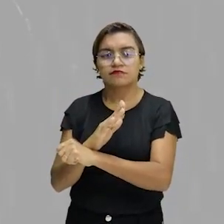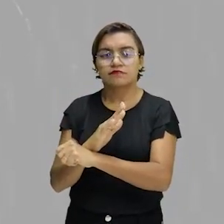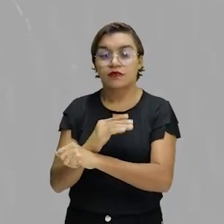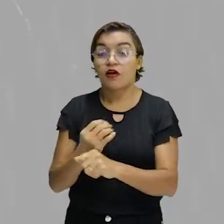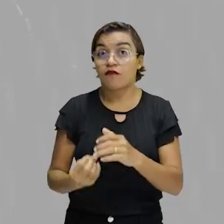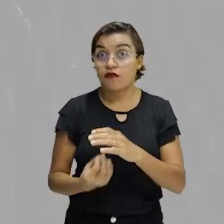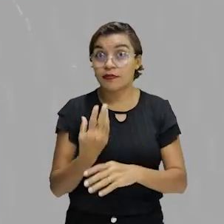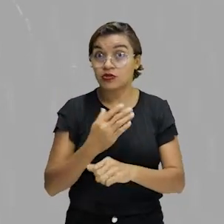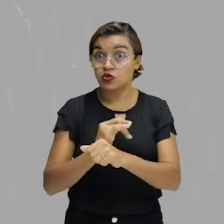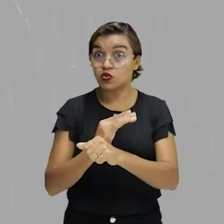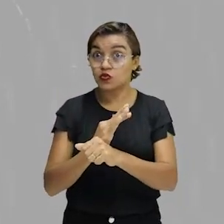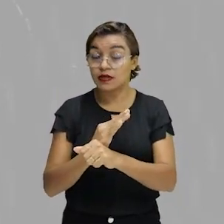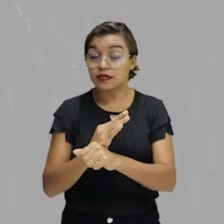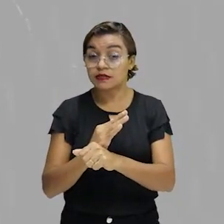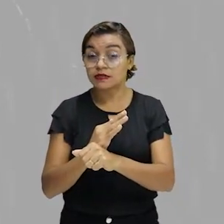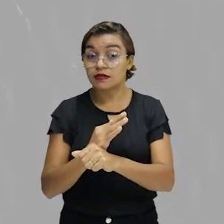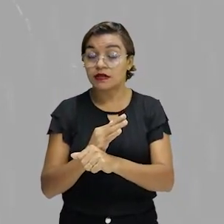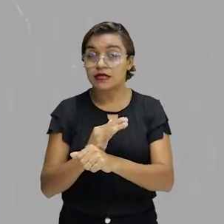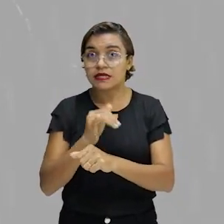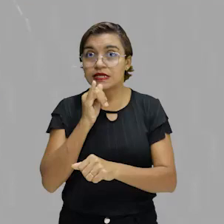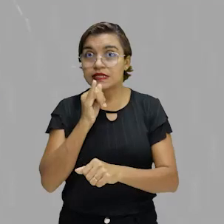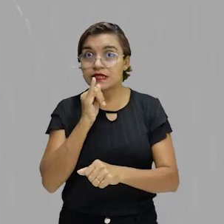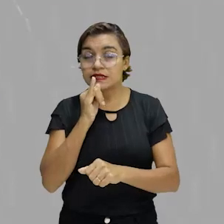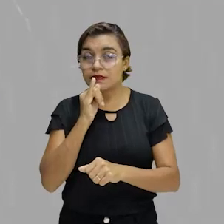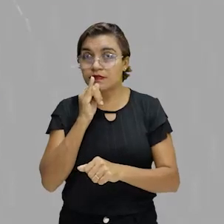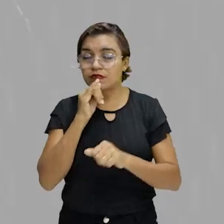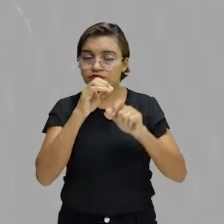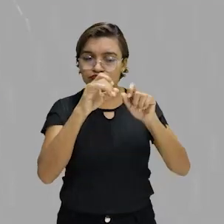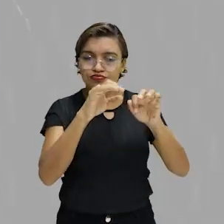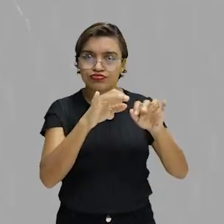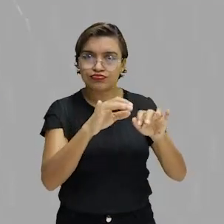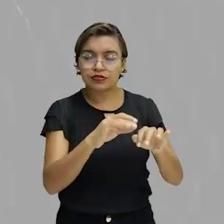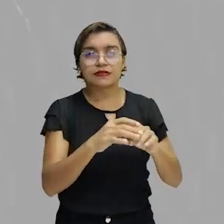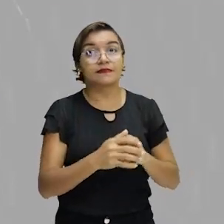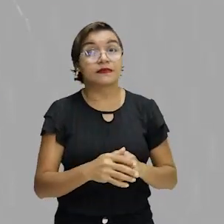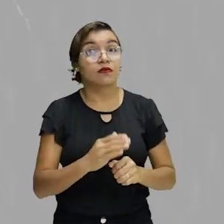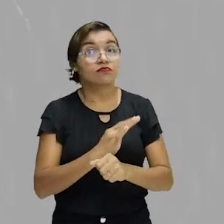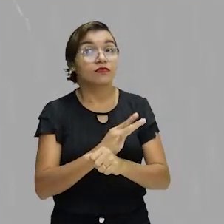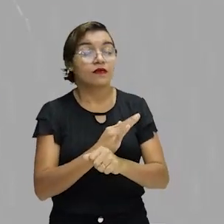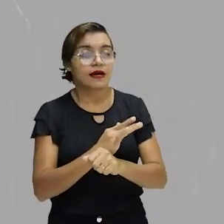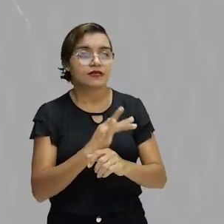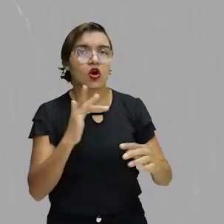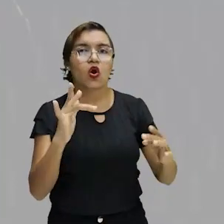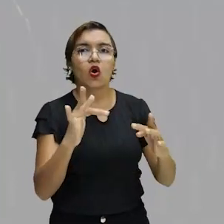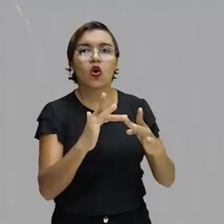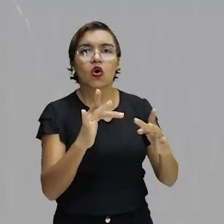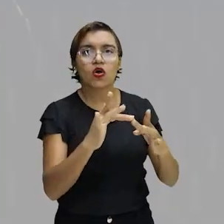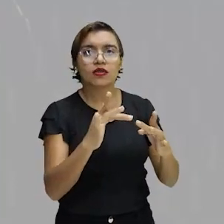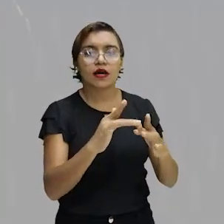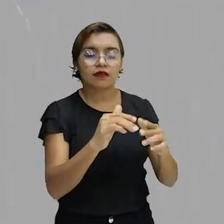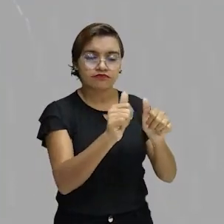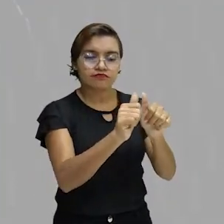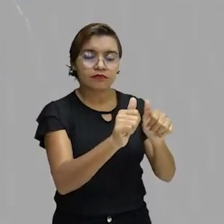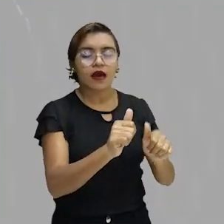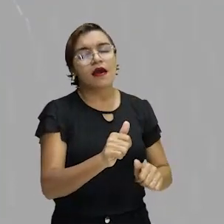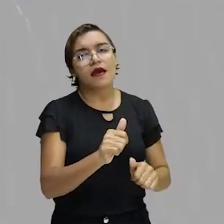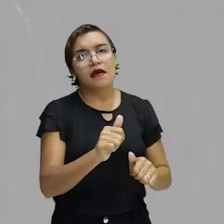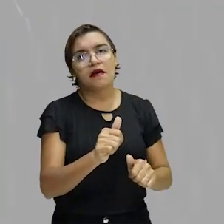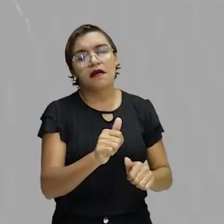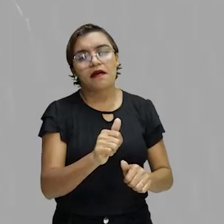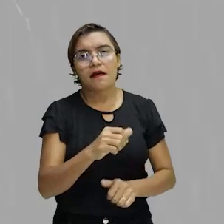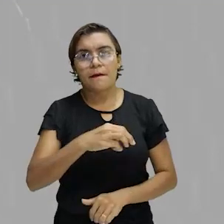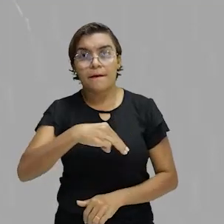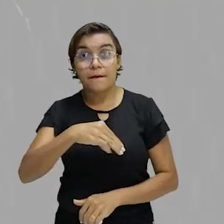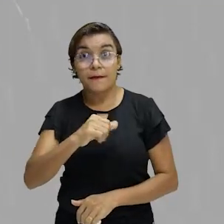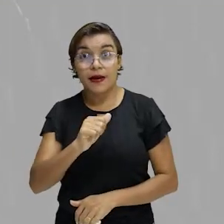ácido que cai sobre a superf da peça né esse ácido entrando em contato com a peça de mármore né